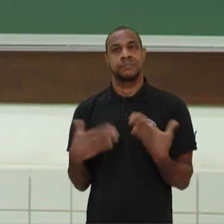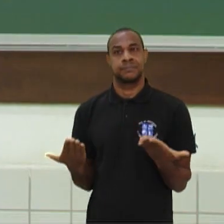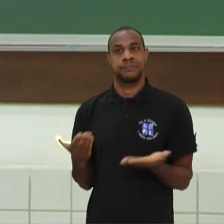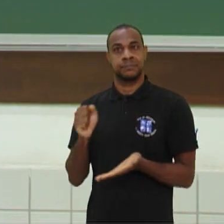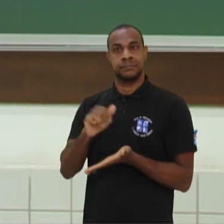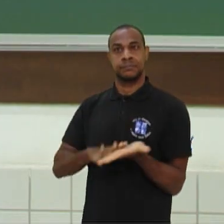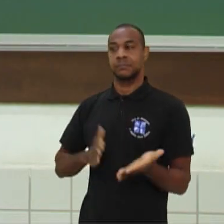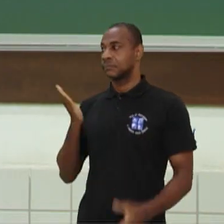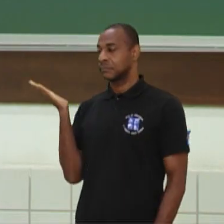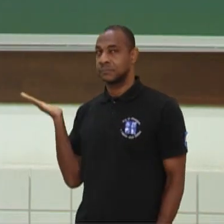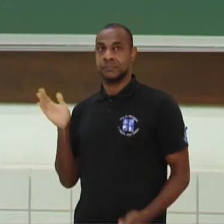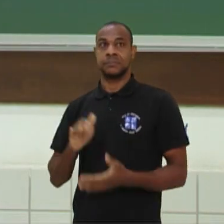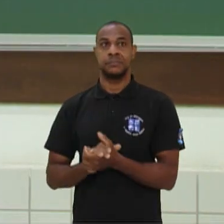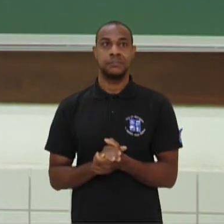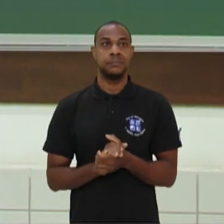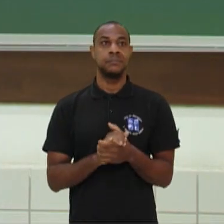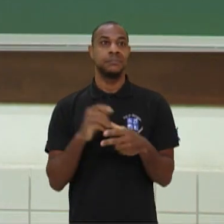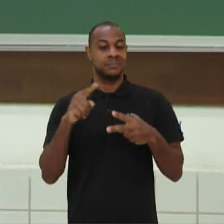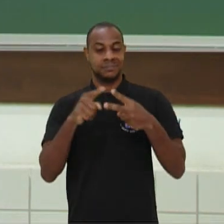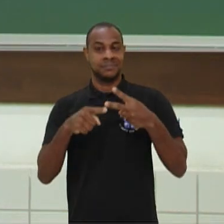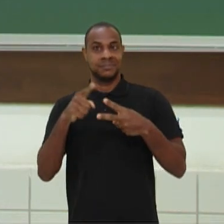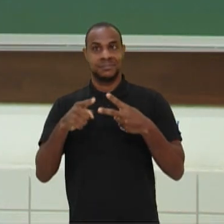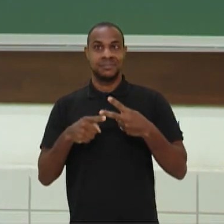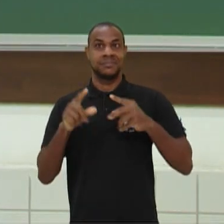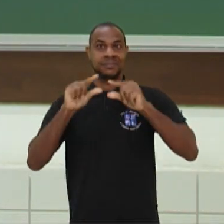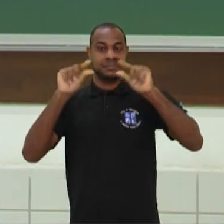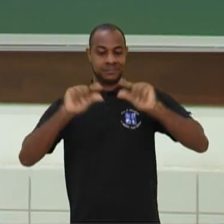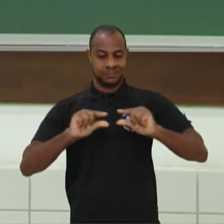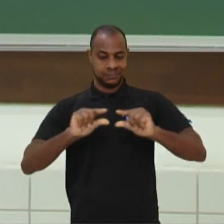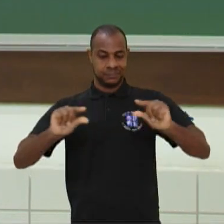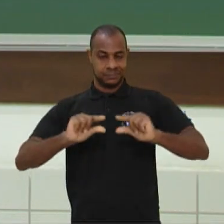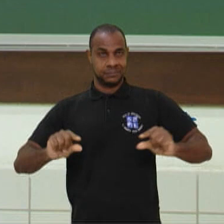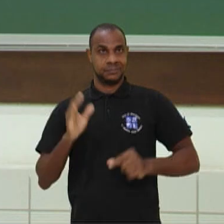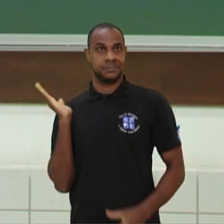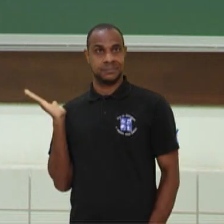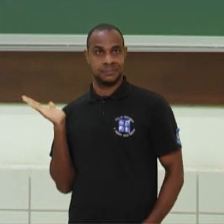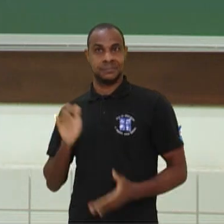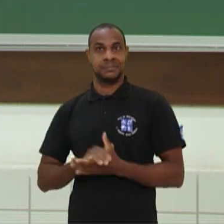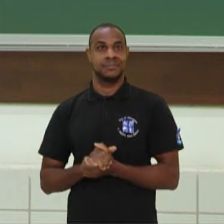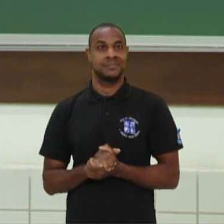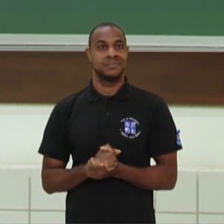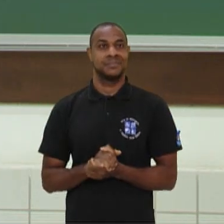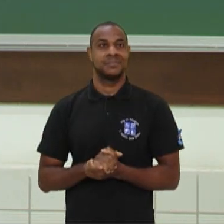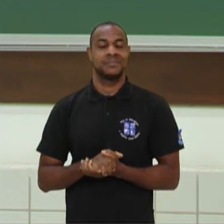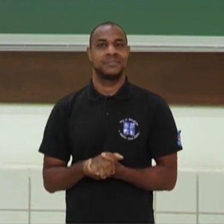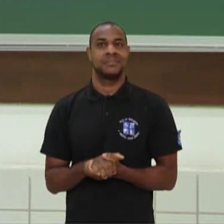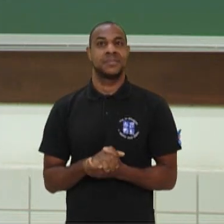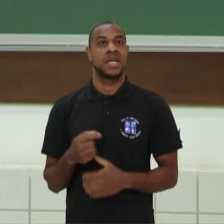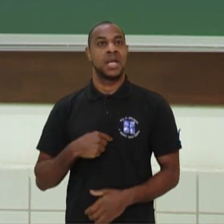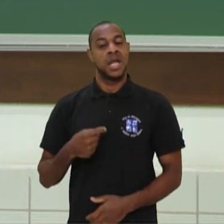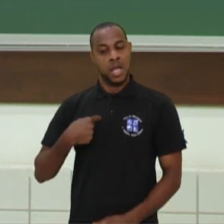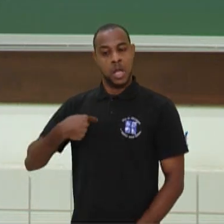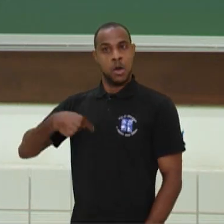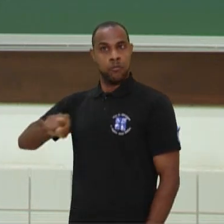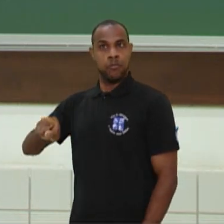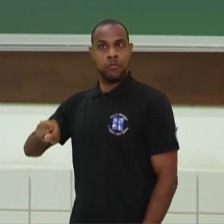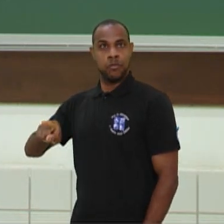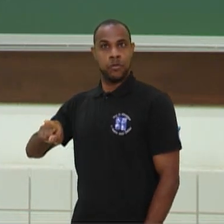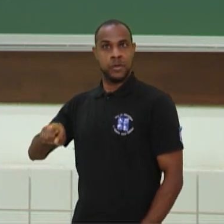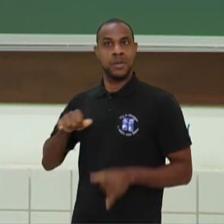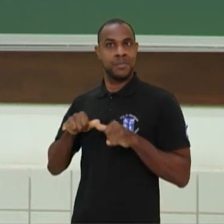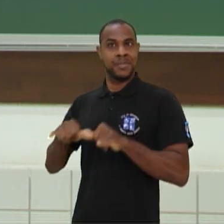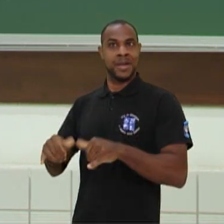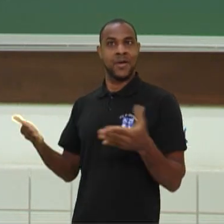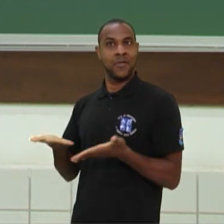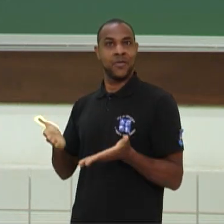nosso exercício, pessoal, nas duas frases, I went to the grocery store today. Eu fui à mercearia